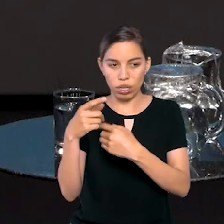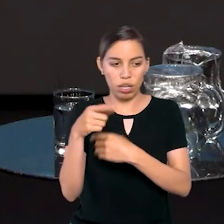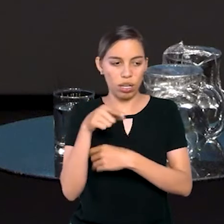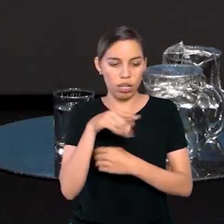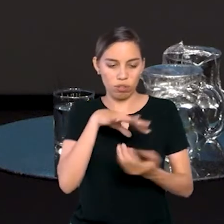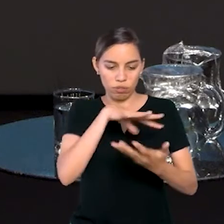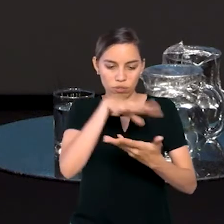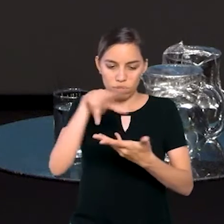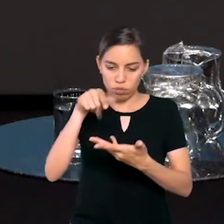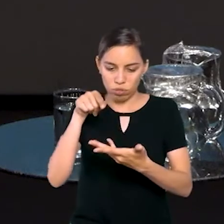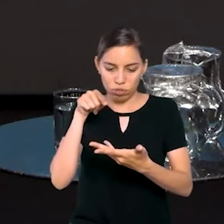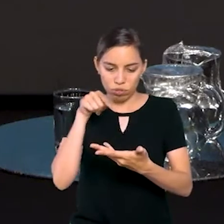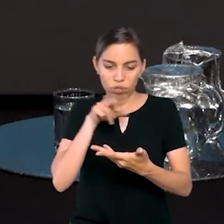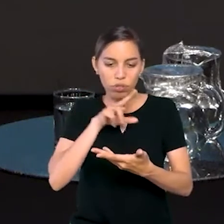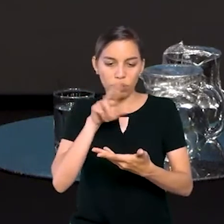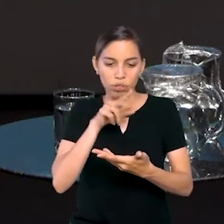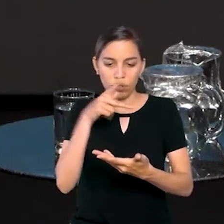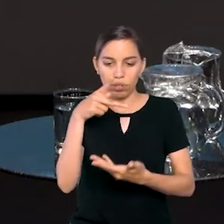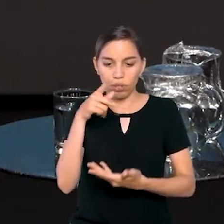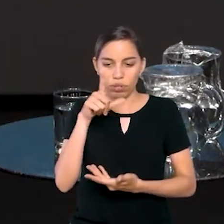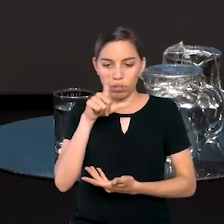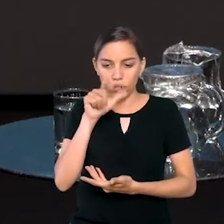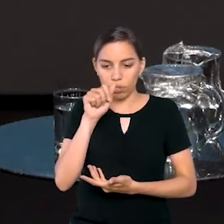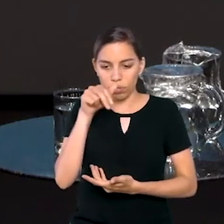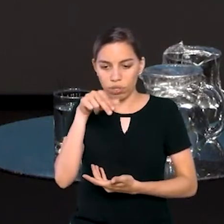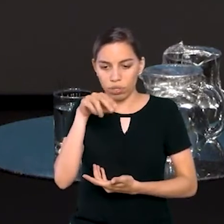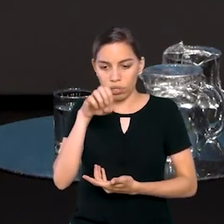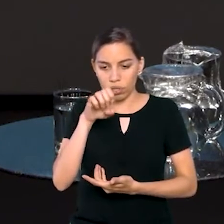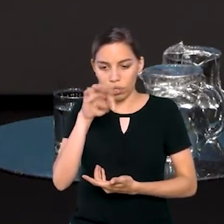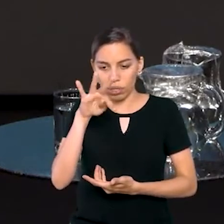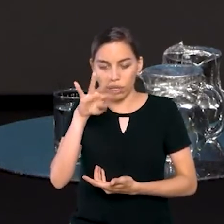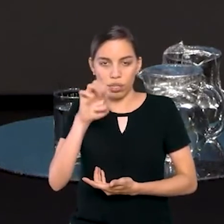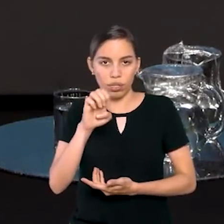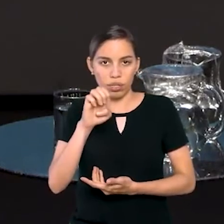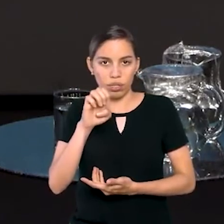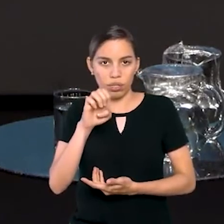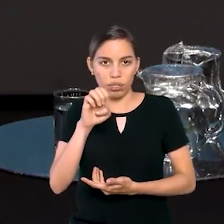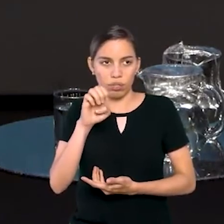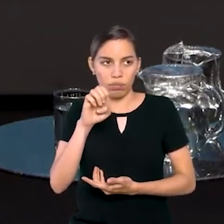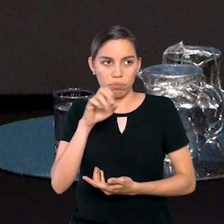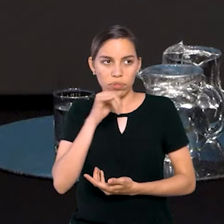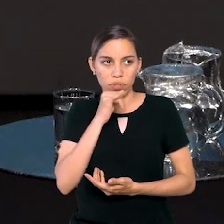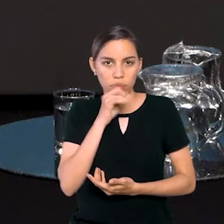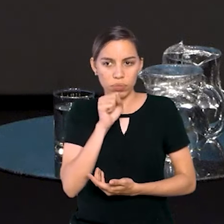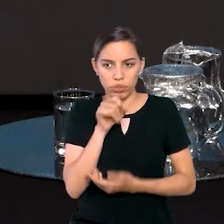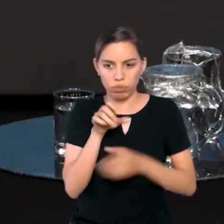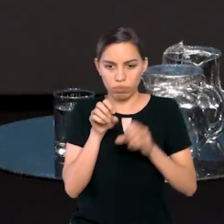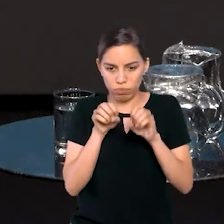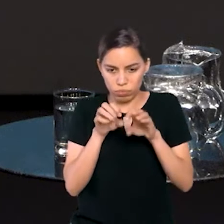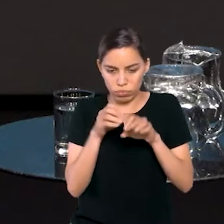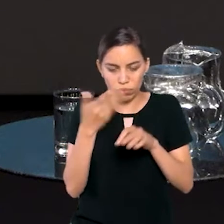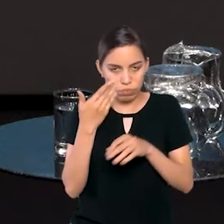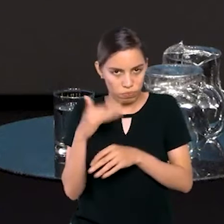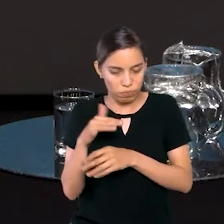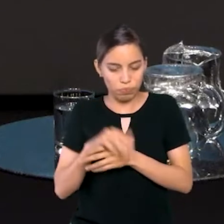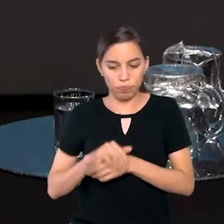seria talvez diferente se uma criança, ao invés de escutar que a Terra é um planeta,